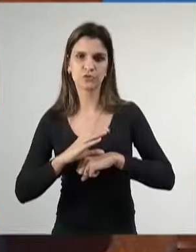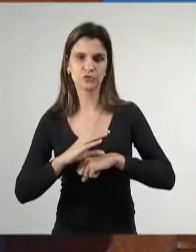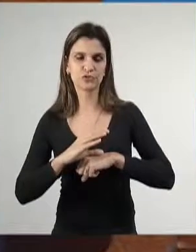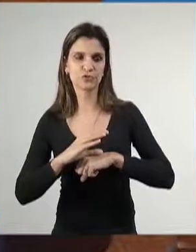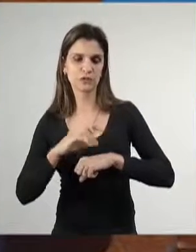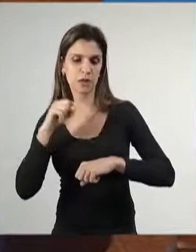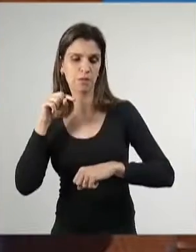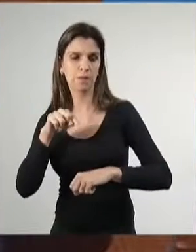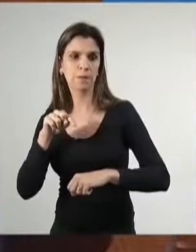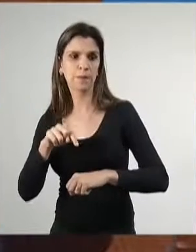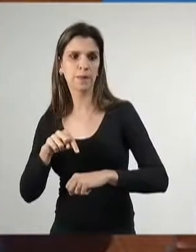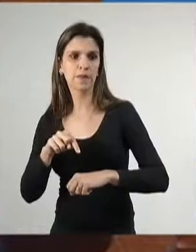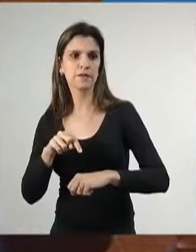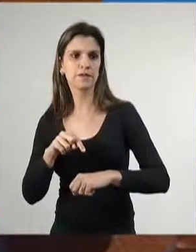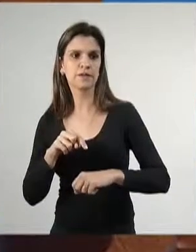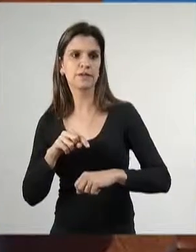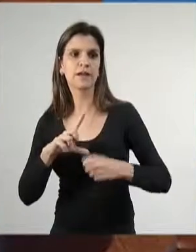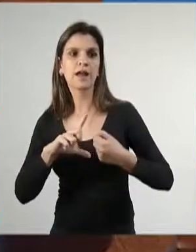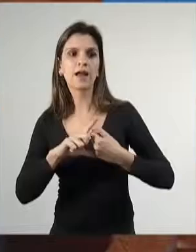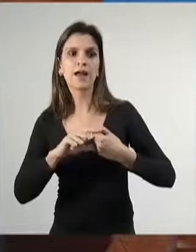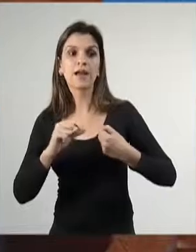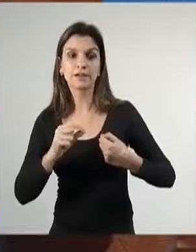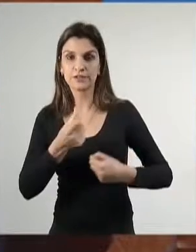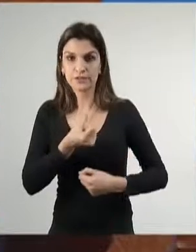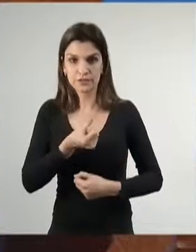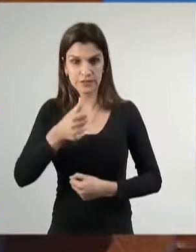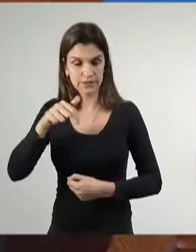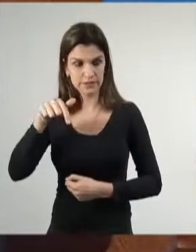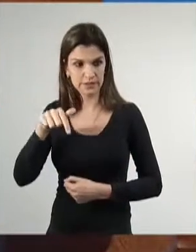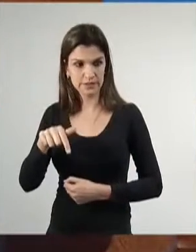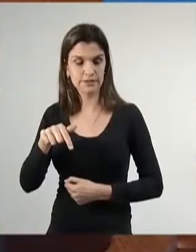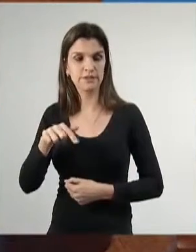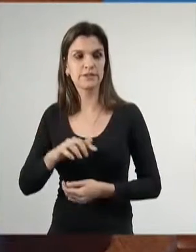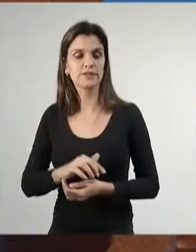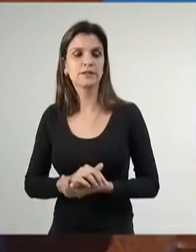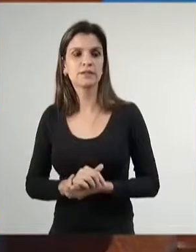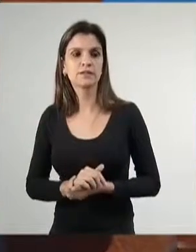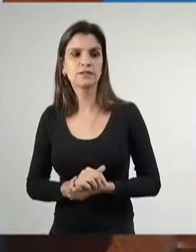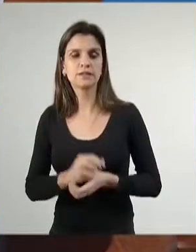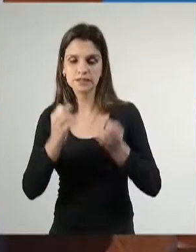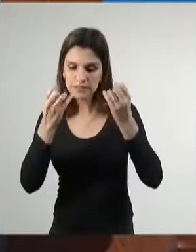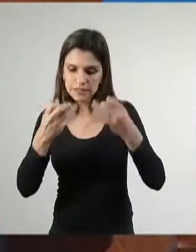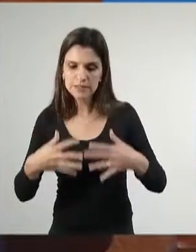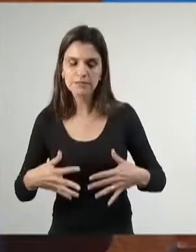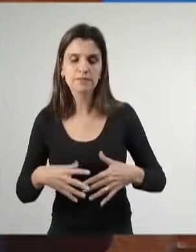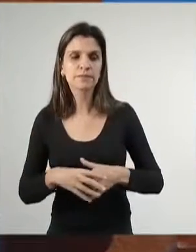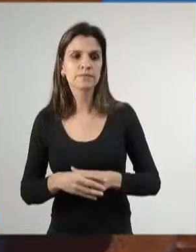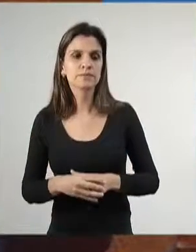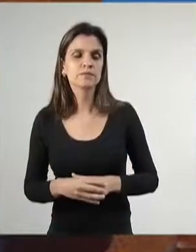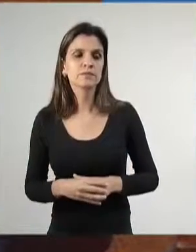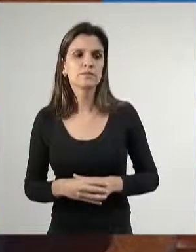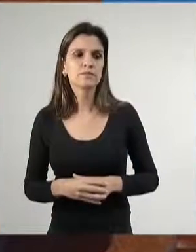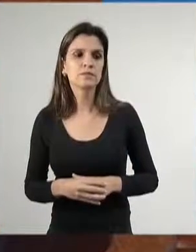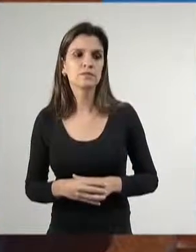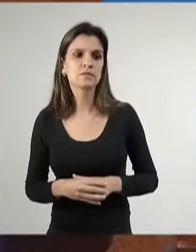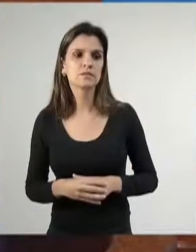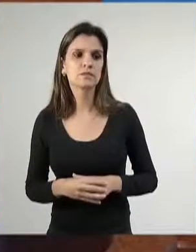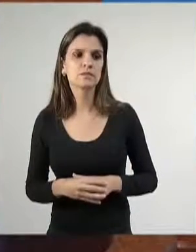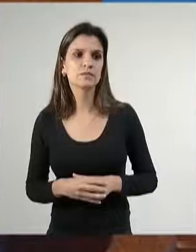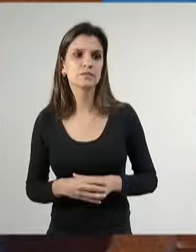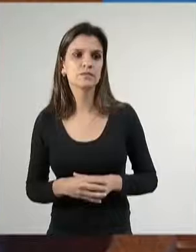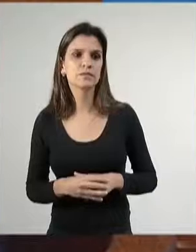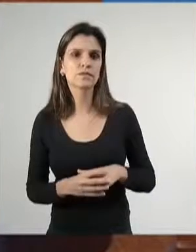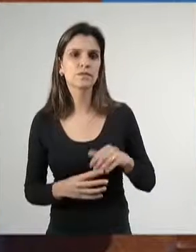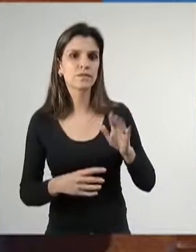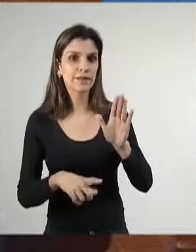Grosso do Sul, em seu artigo 67, caput, que diz exatamente: a iniciativas das